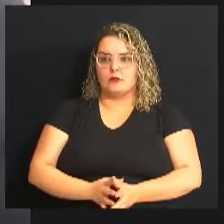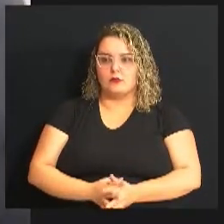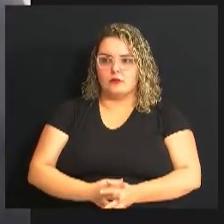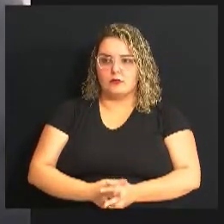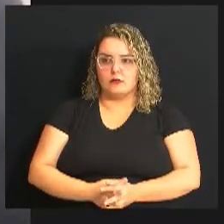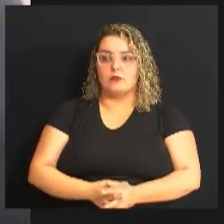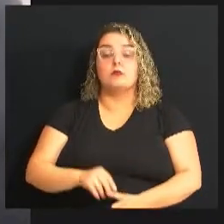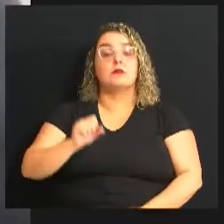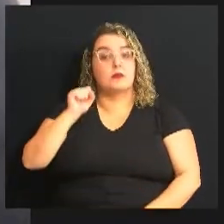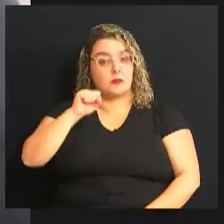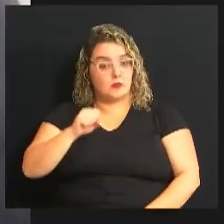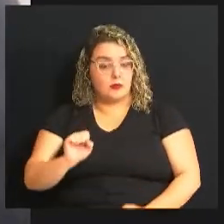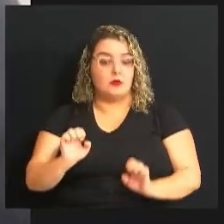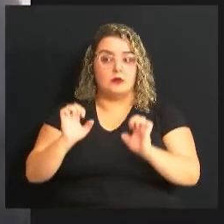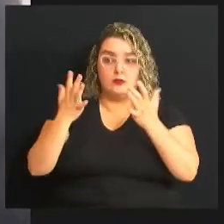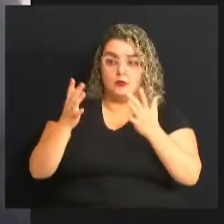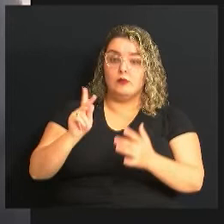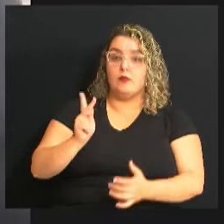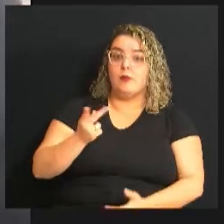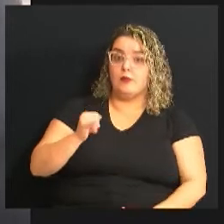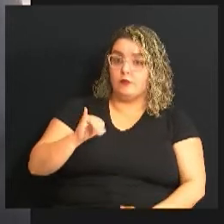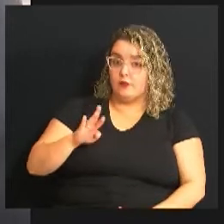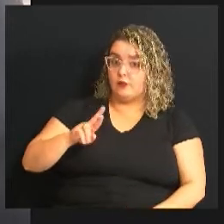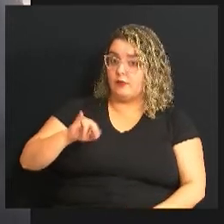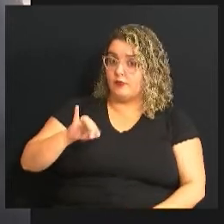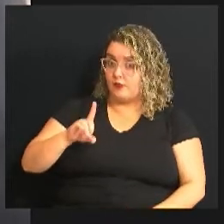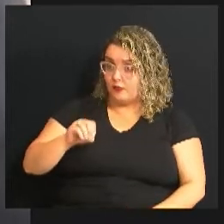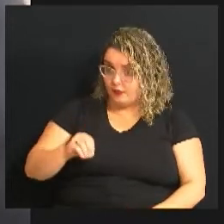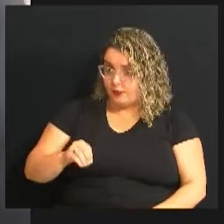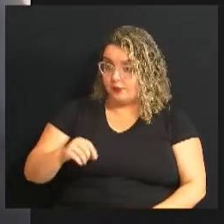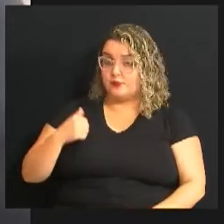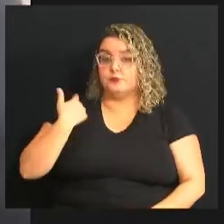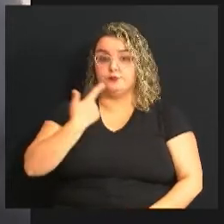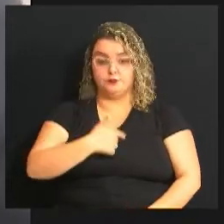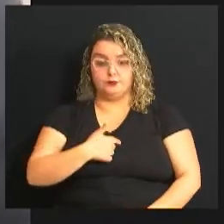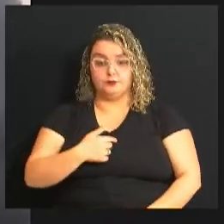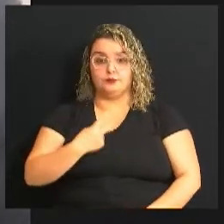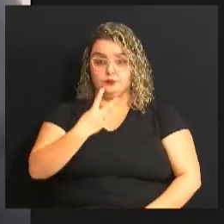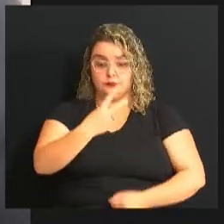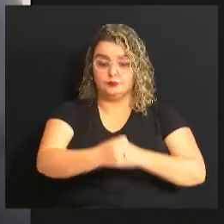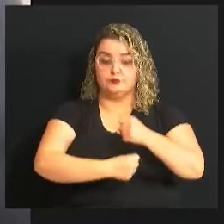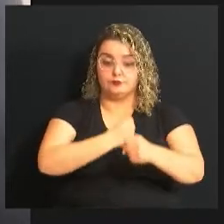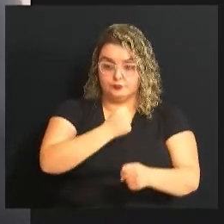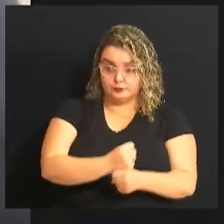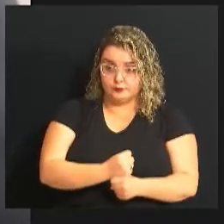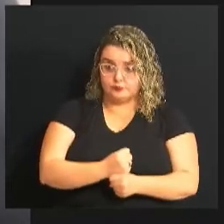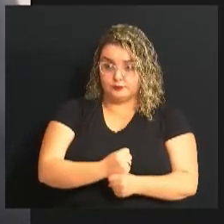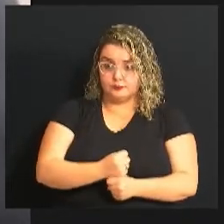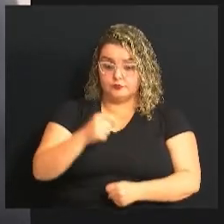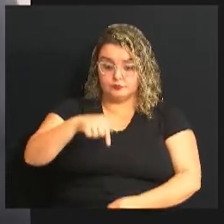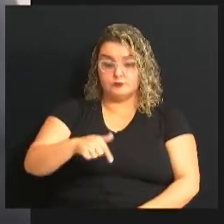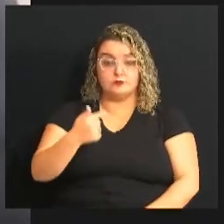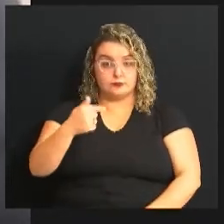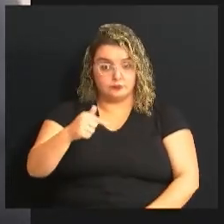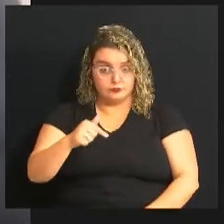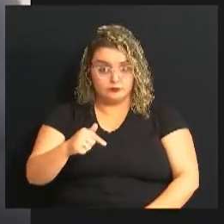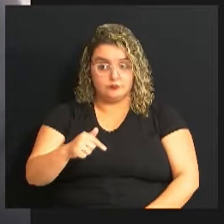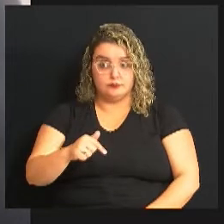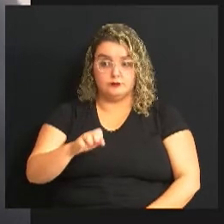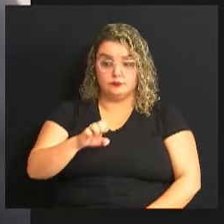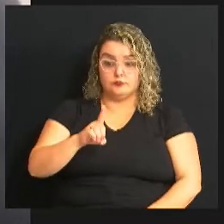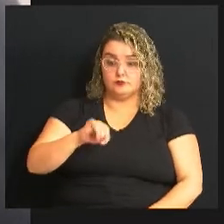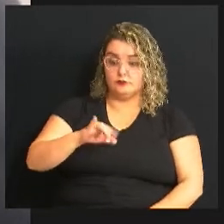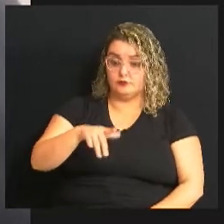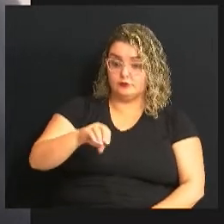Sim, ele é um evento híbrido. Nós, nos 2 últimos anos, esta é a nossa 7ª edição, então